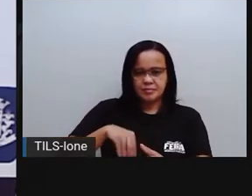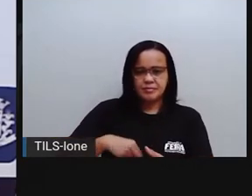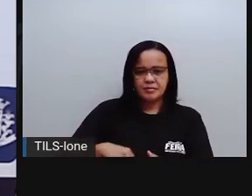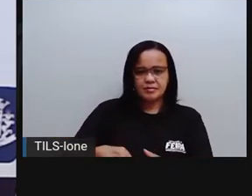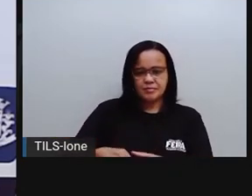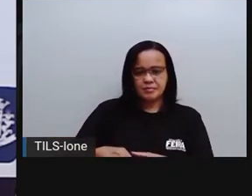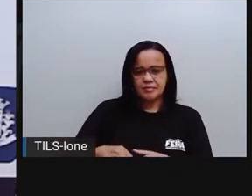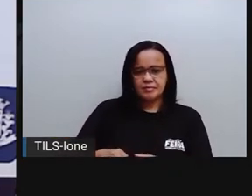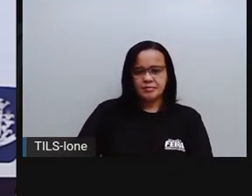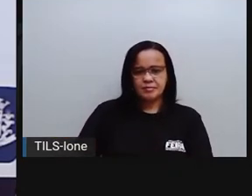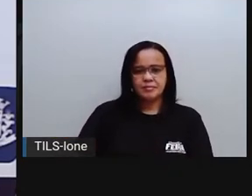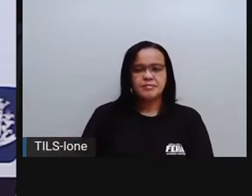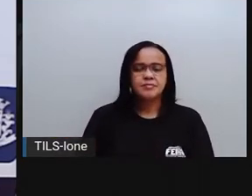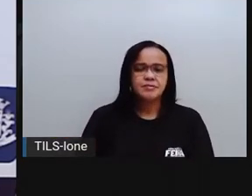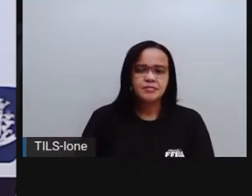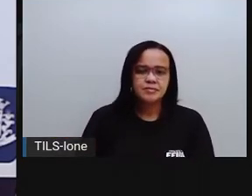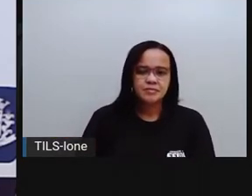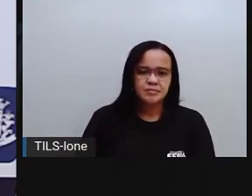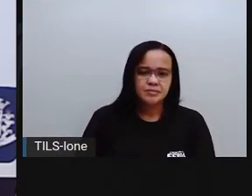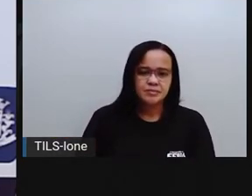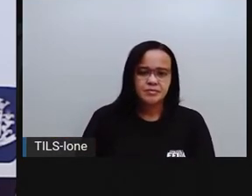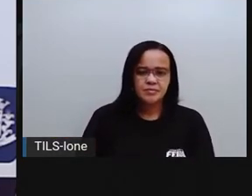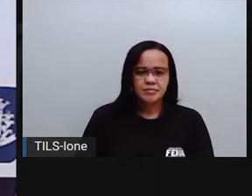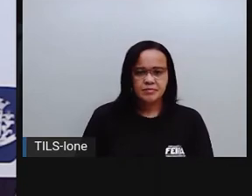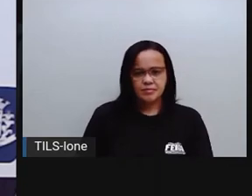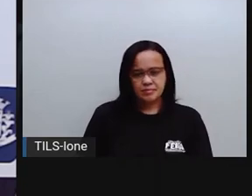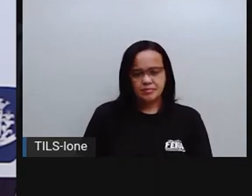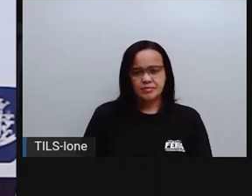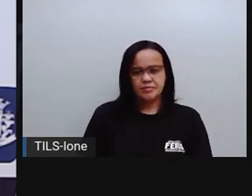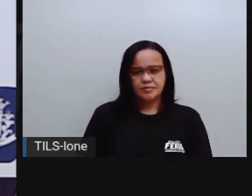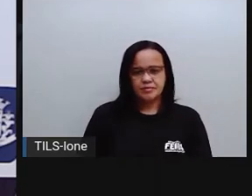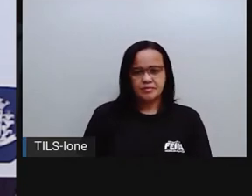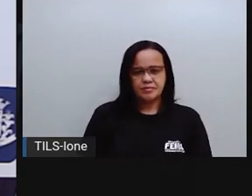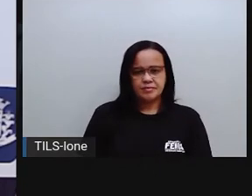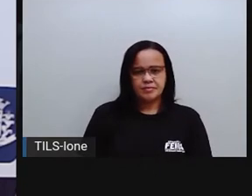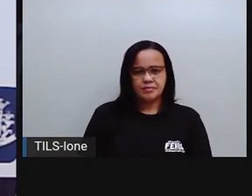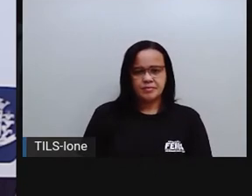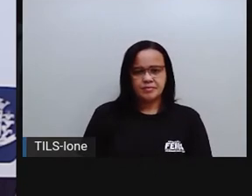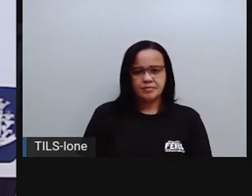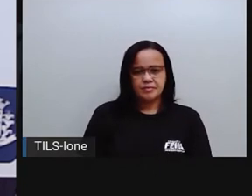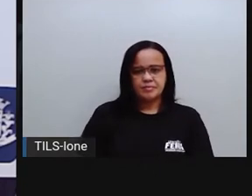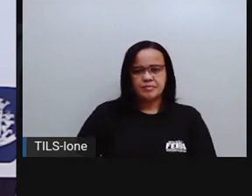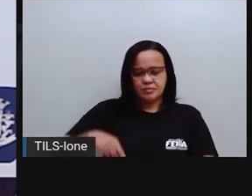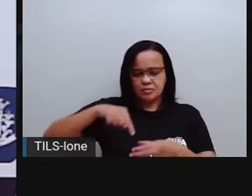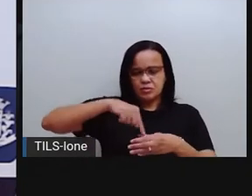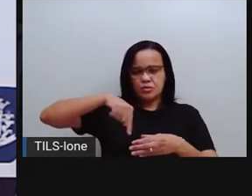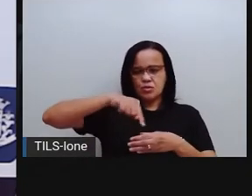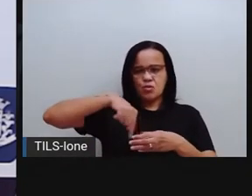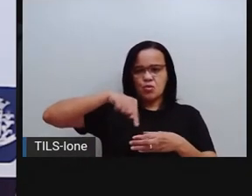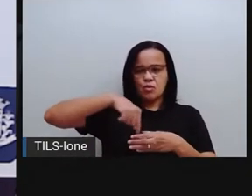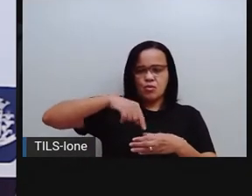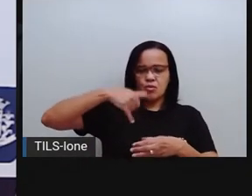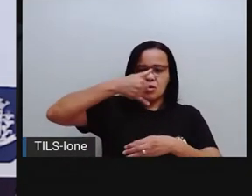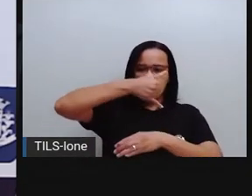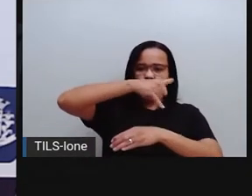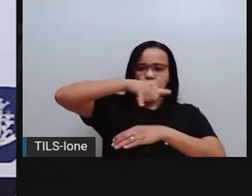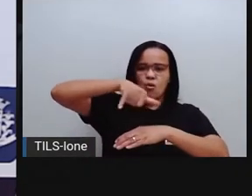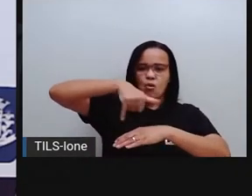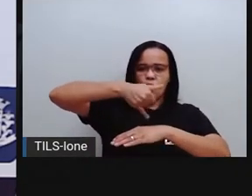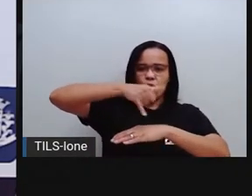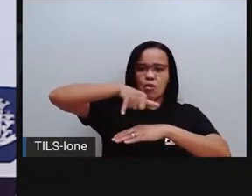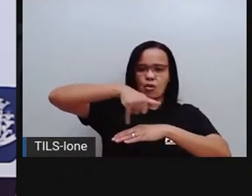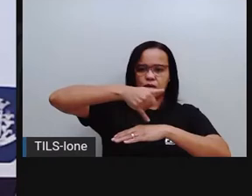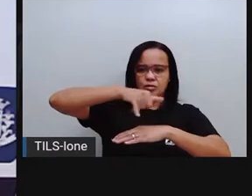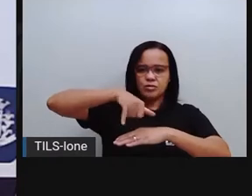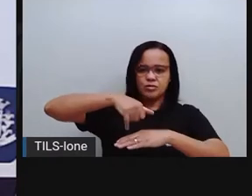na farinha para a gente colocar agora o óleo e a água, tá certo? Então vamos colocar